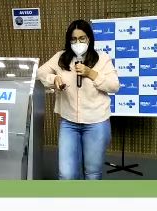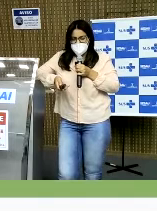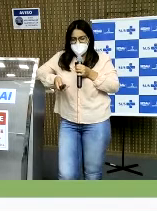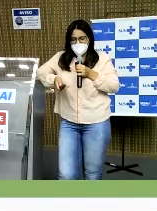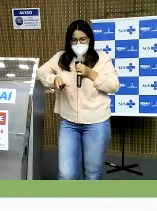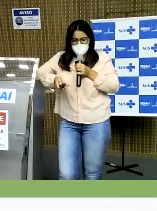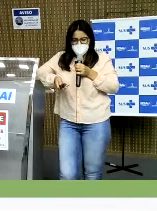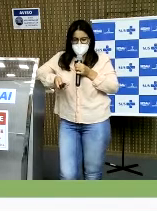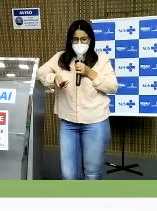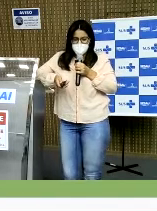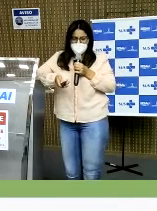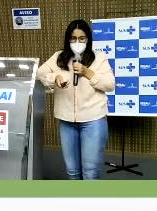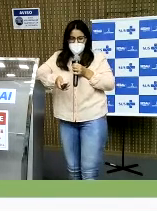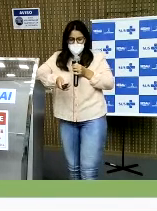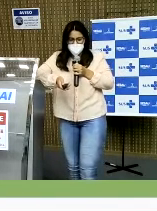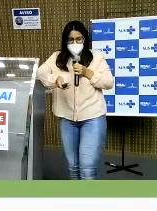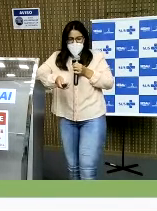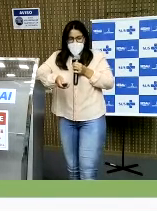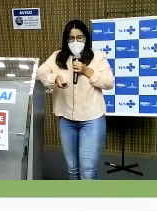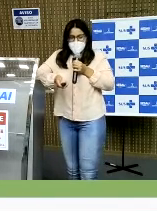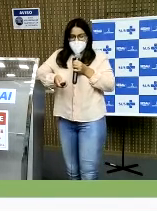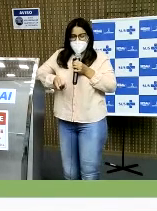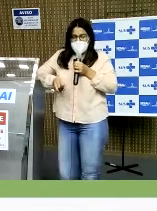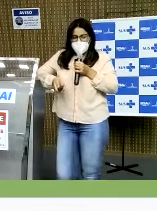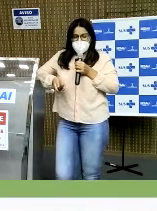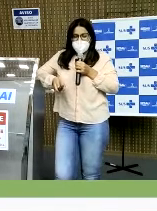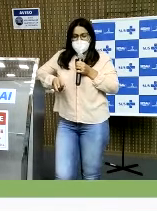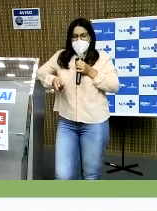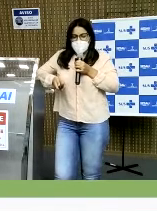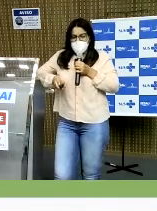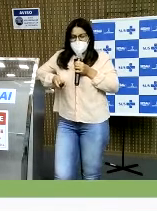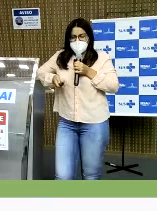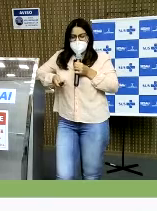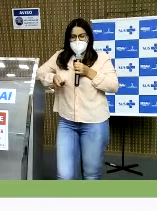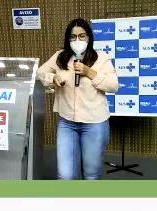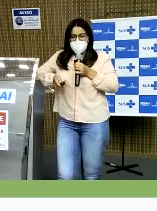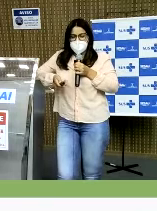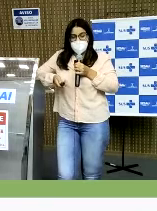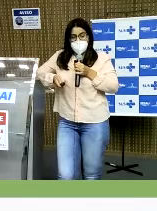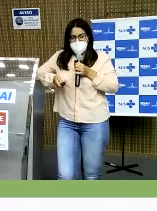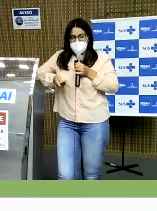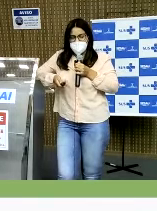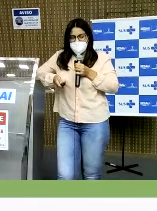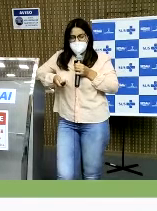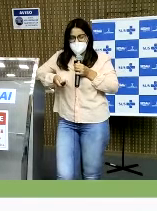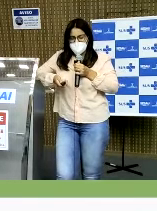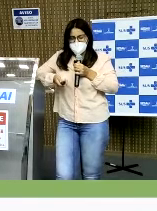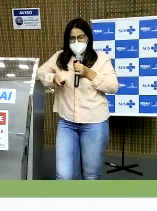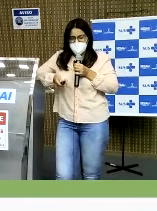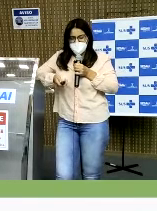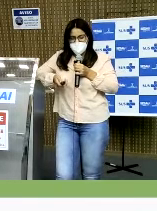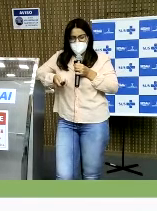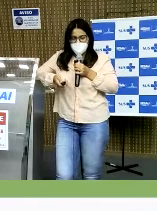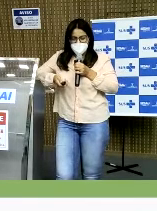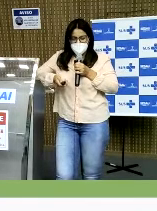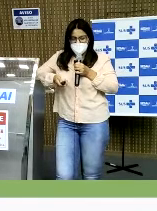doenças crônicas não transmissíveis, hipertensão e diabetes. Os cadastrados de hipertensão, 1.556, percentual de